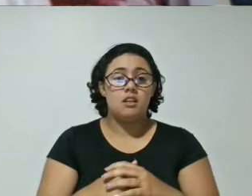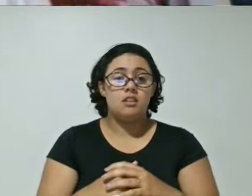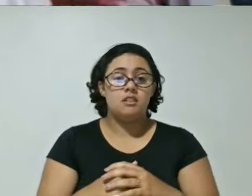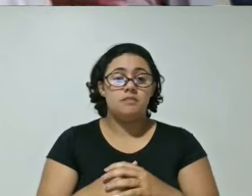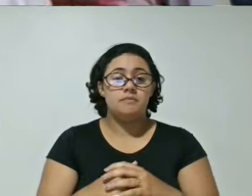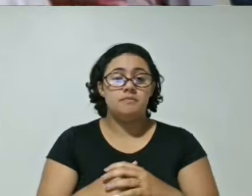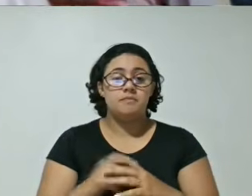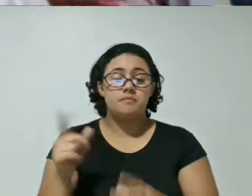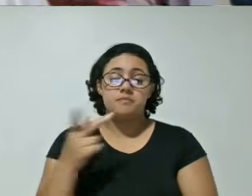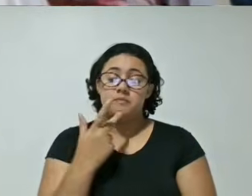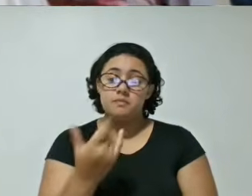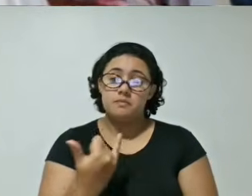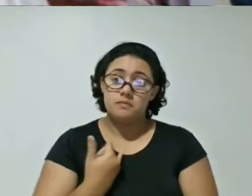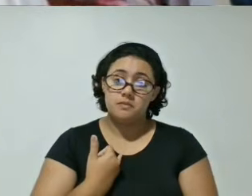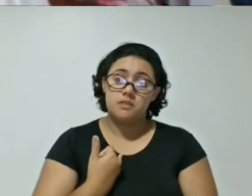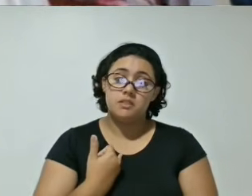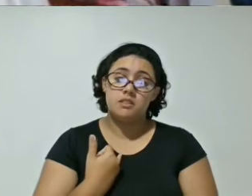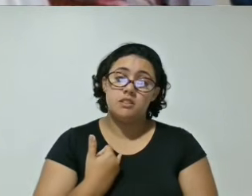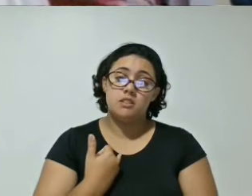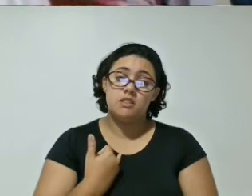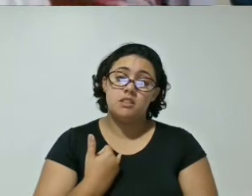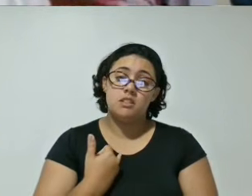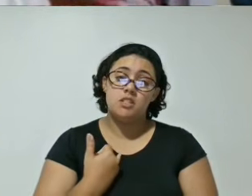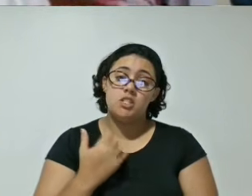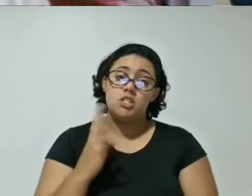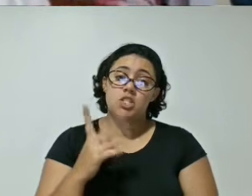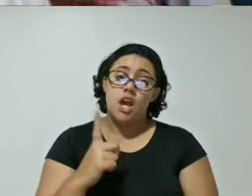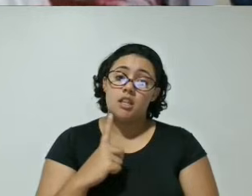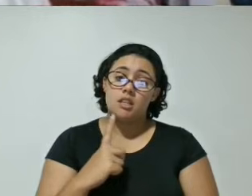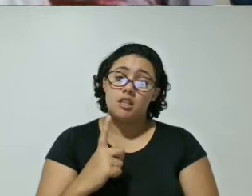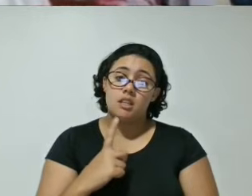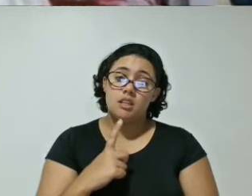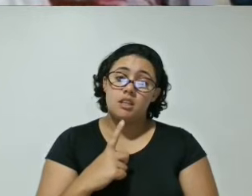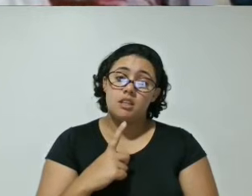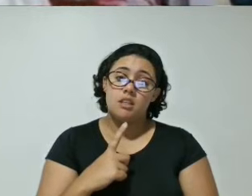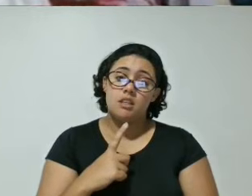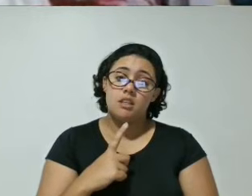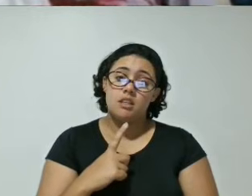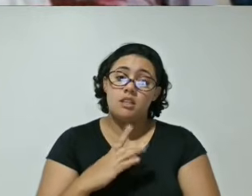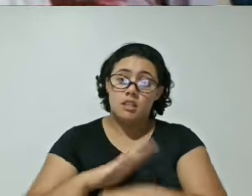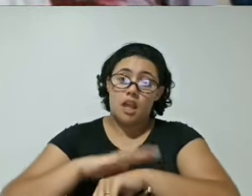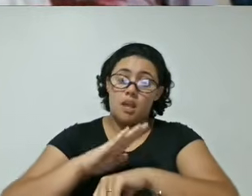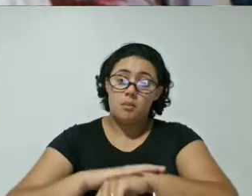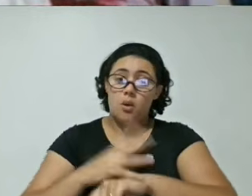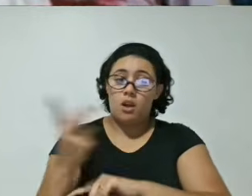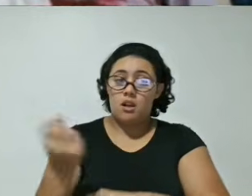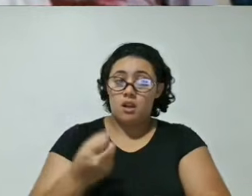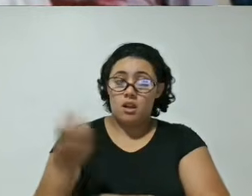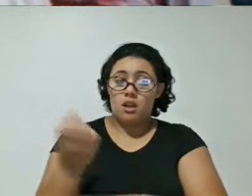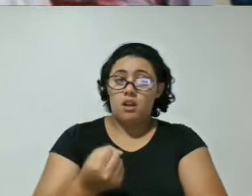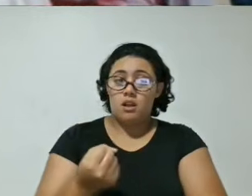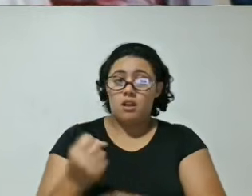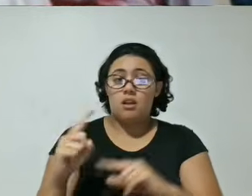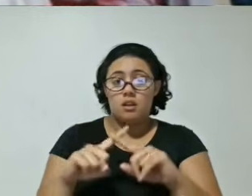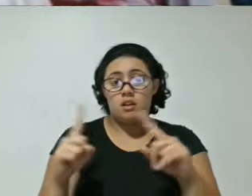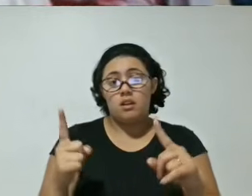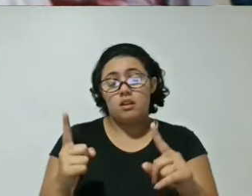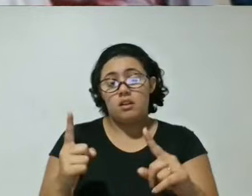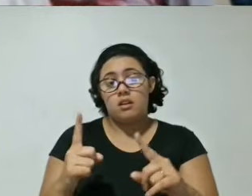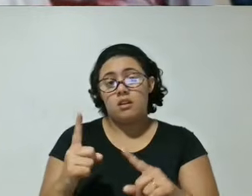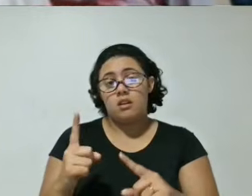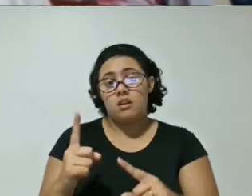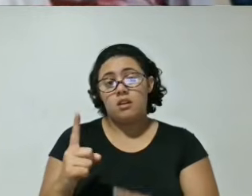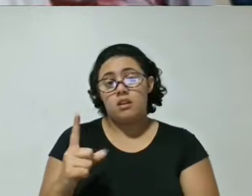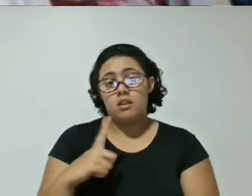Ela falou assim, eu já tenho... Mentira, foi assim, não. Ela falou, já tenho tempo para aposentar. Mas você tem 3 anos de estágio probatório.